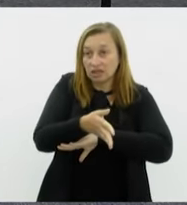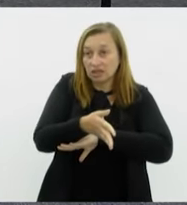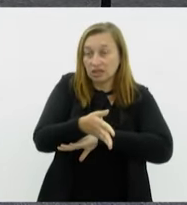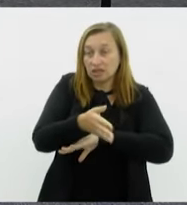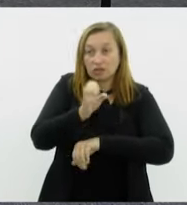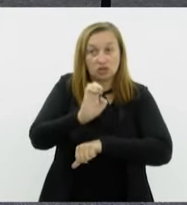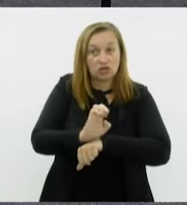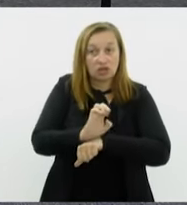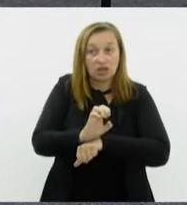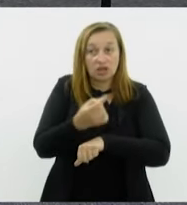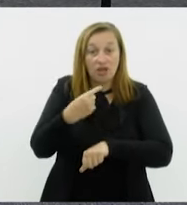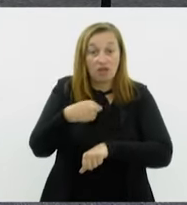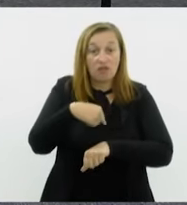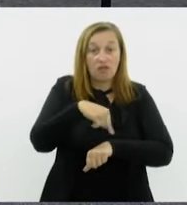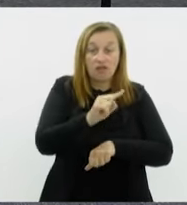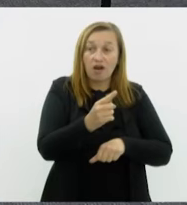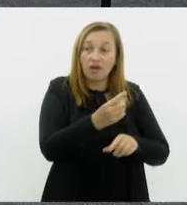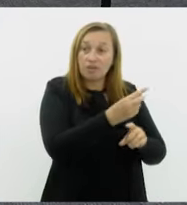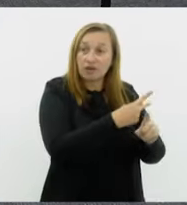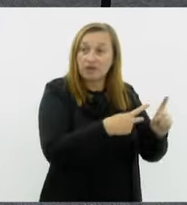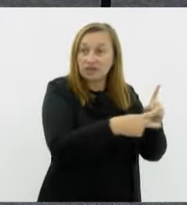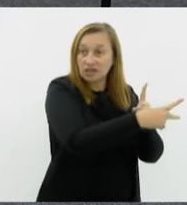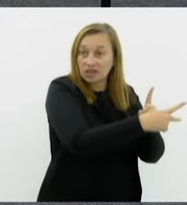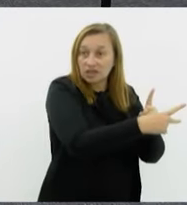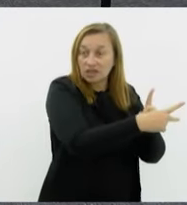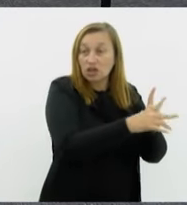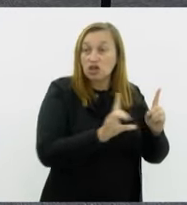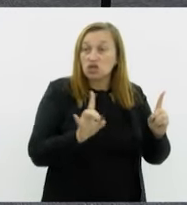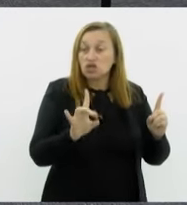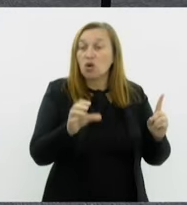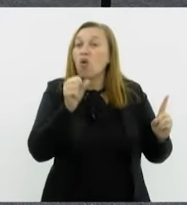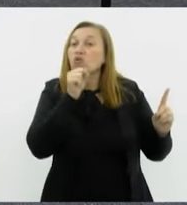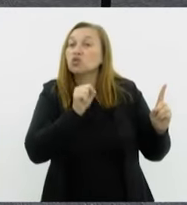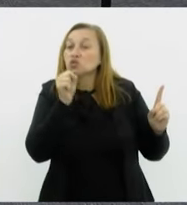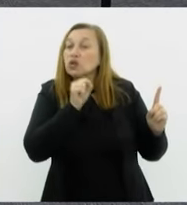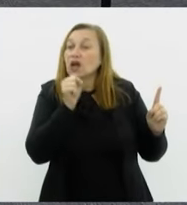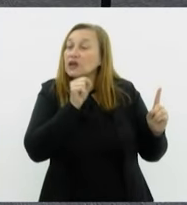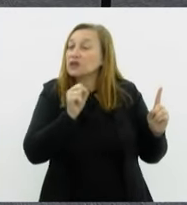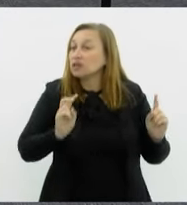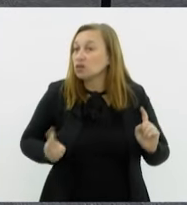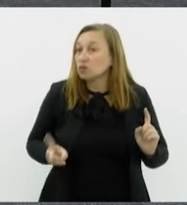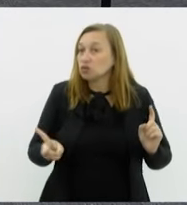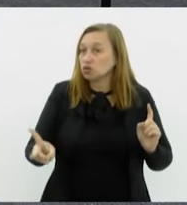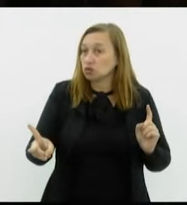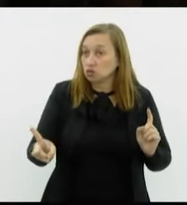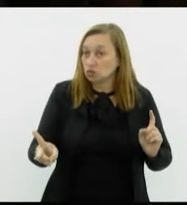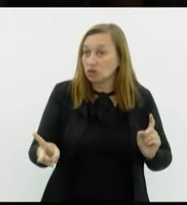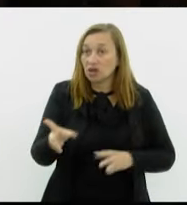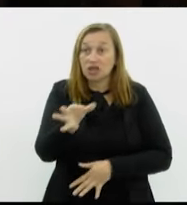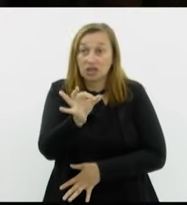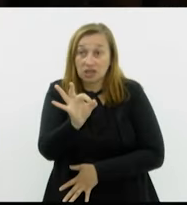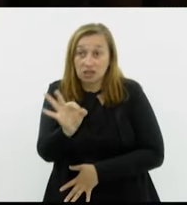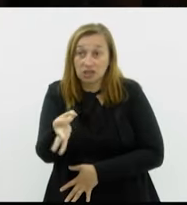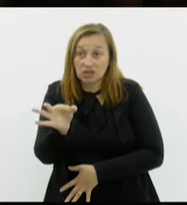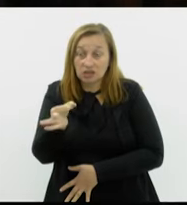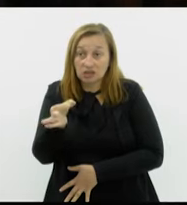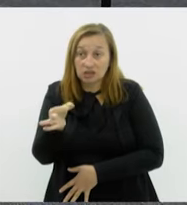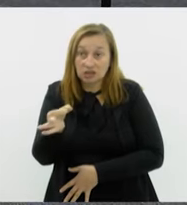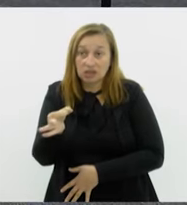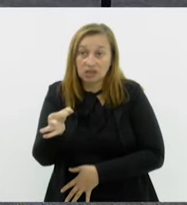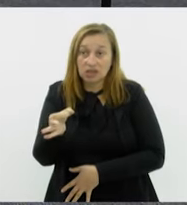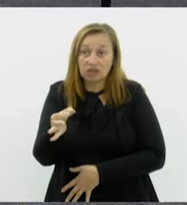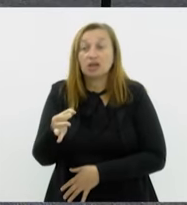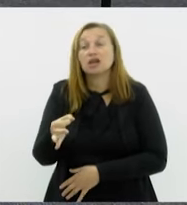para o previdenciário. Só fica os antigos. Evidentemente... E as forças de segurança.